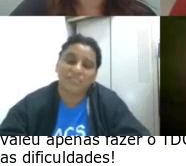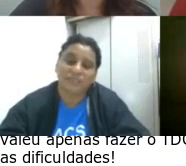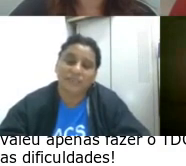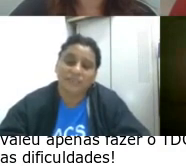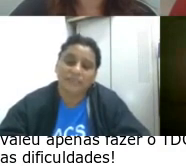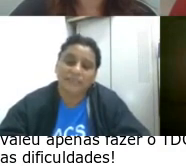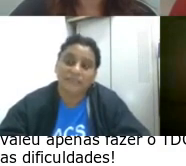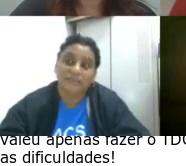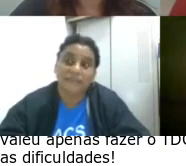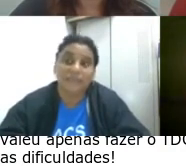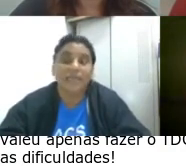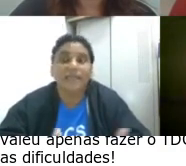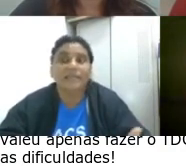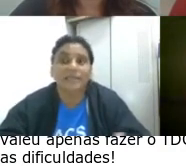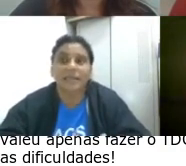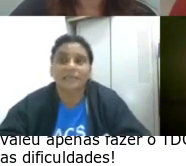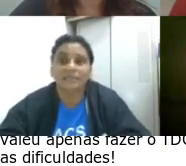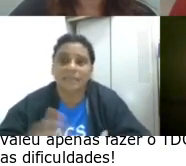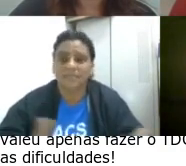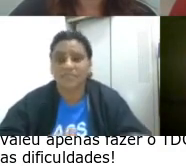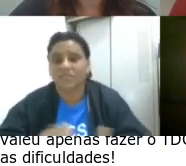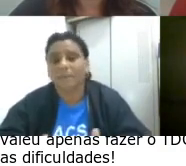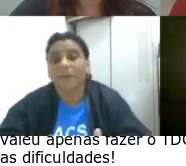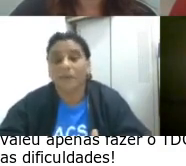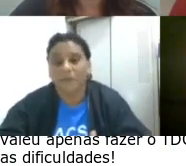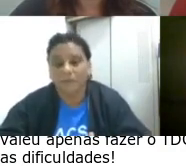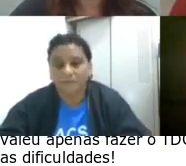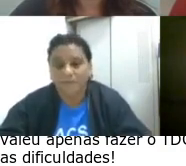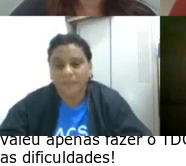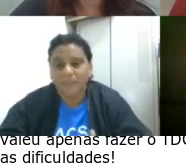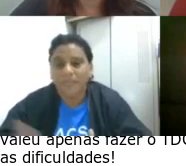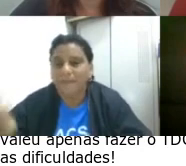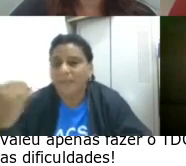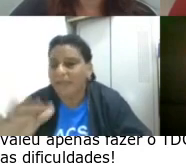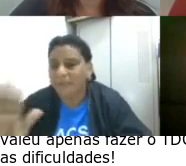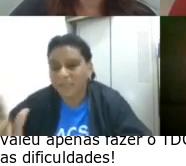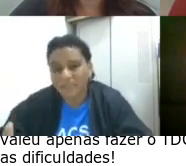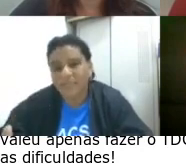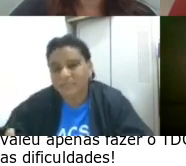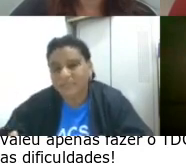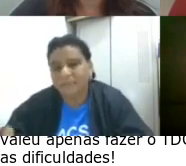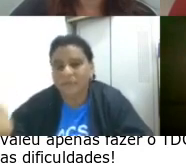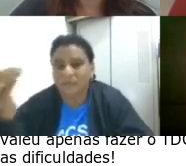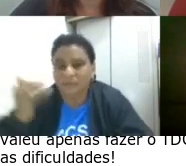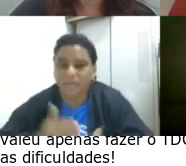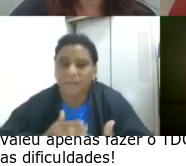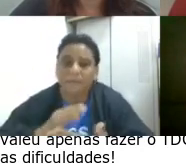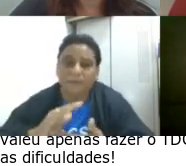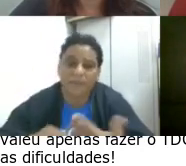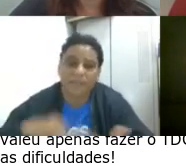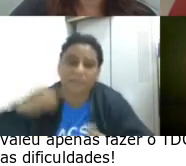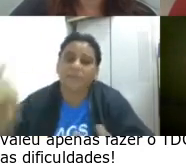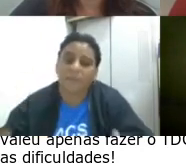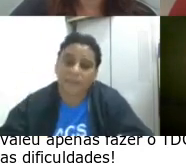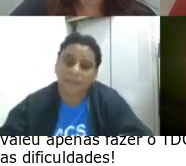BCG né e tem aqueles casos que a BCG não pegou e a mãe acaba que esquece né porque o tempo